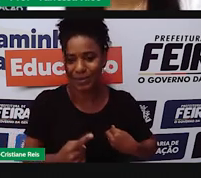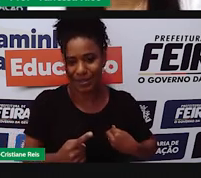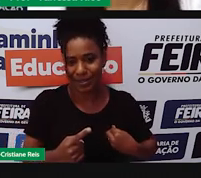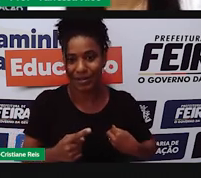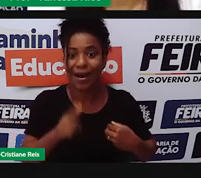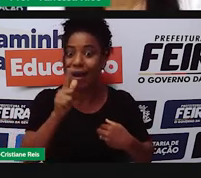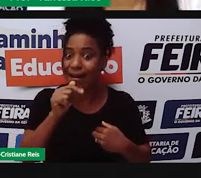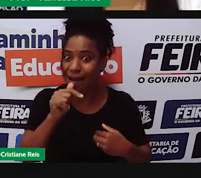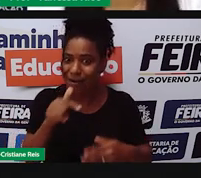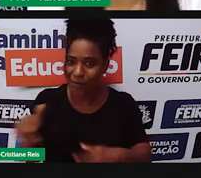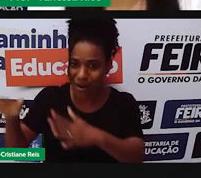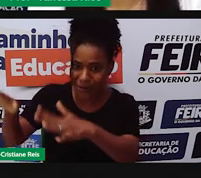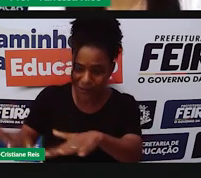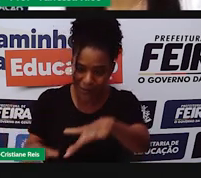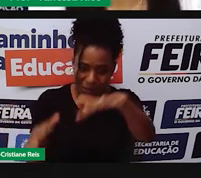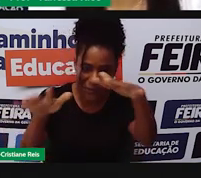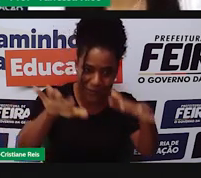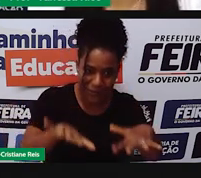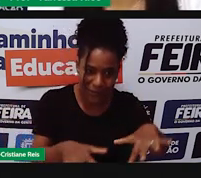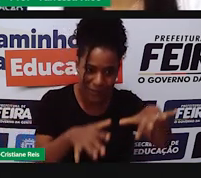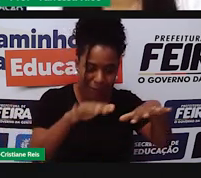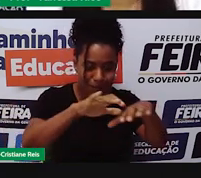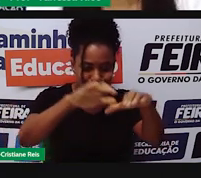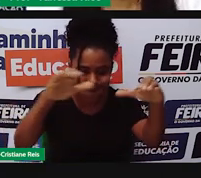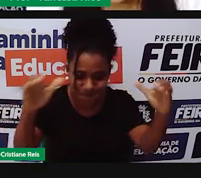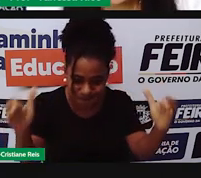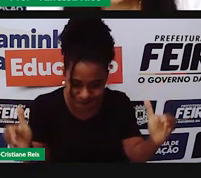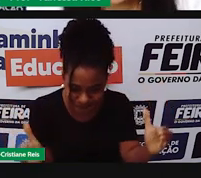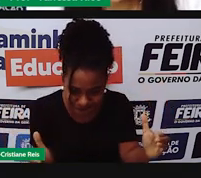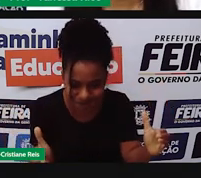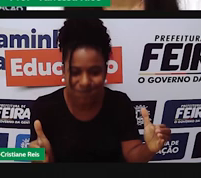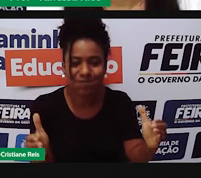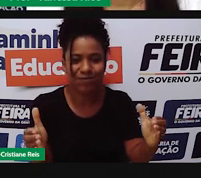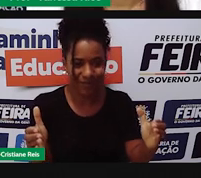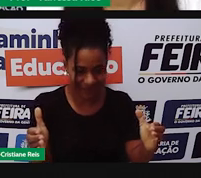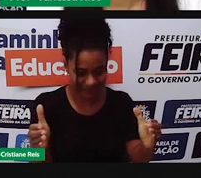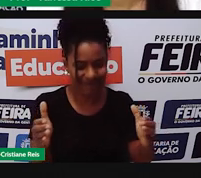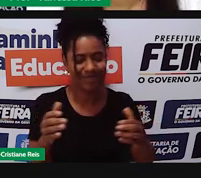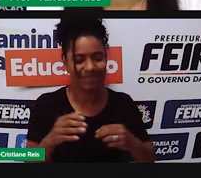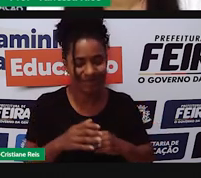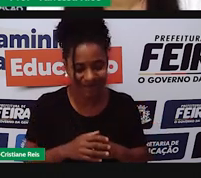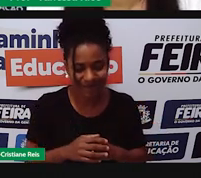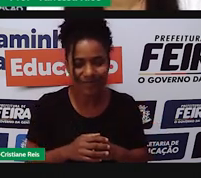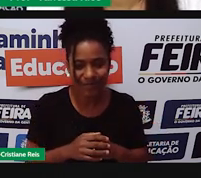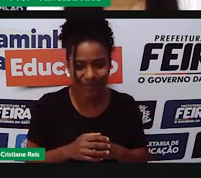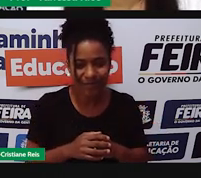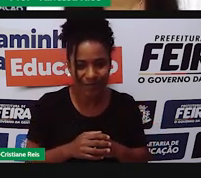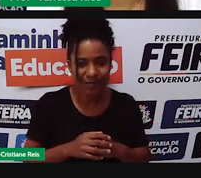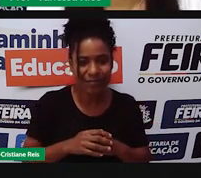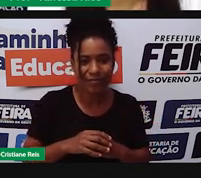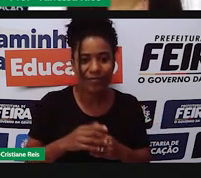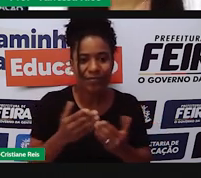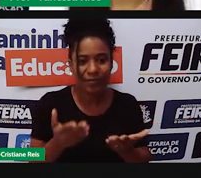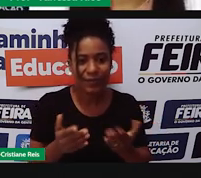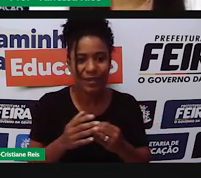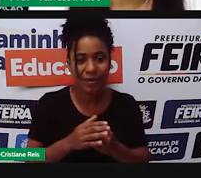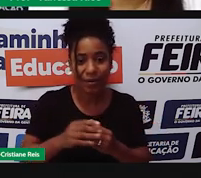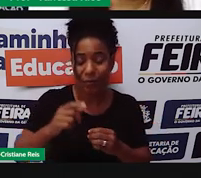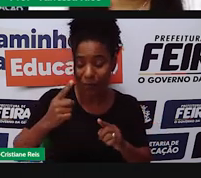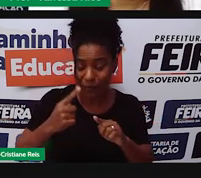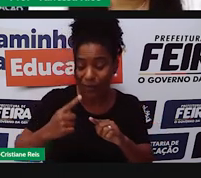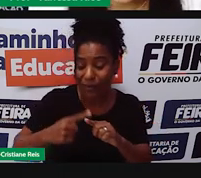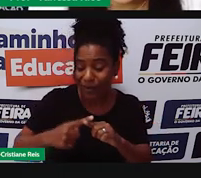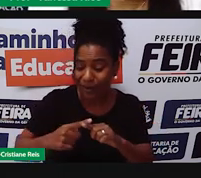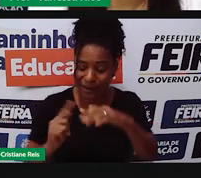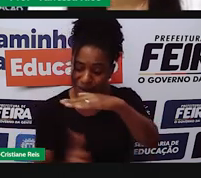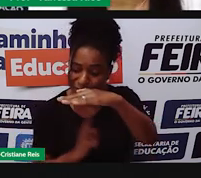temperatura e conseguir, dentro aí dessa espécie de bolha ou de um aquário, né, manter aí as trocas